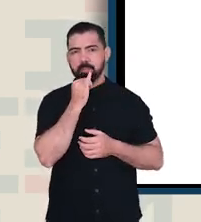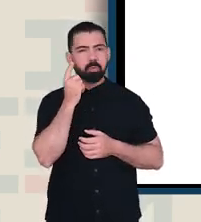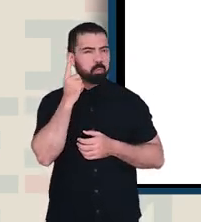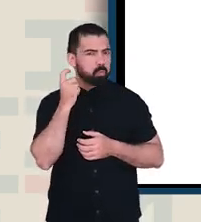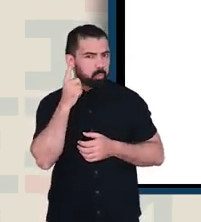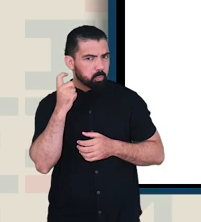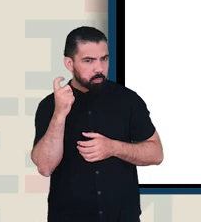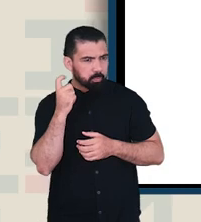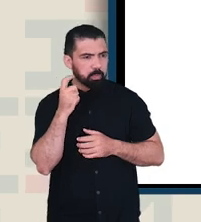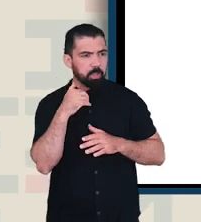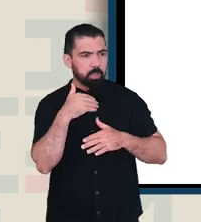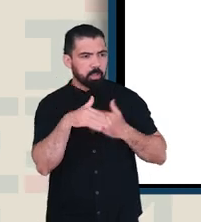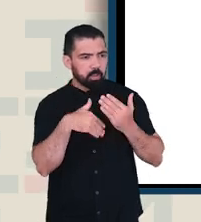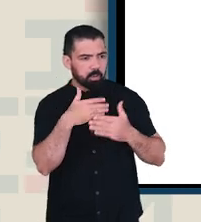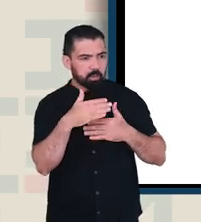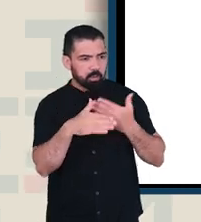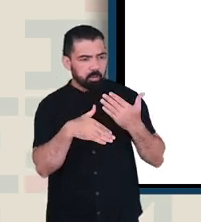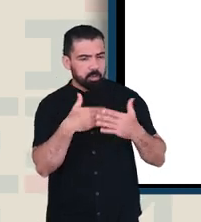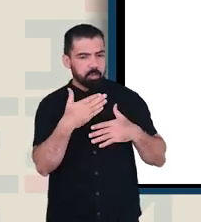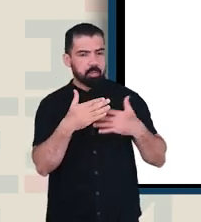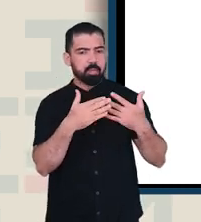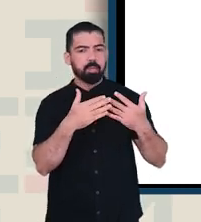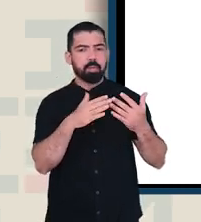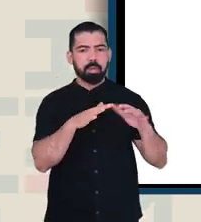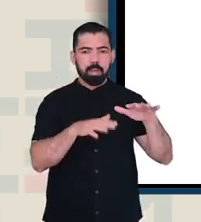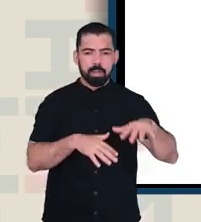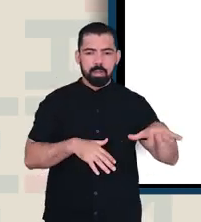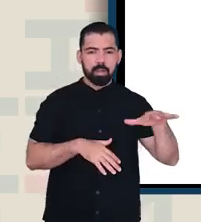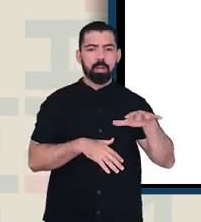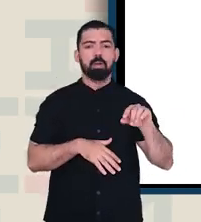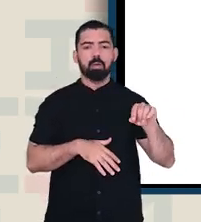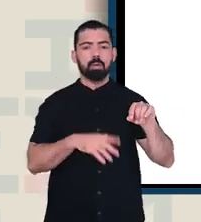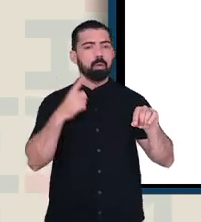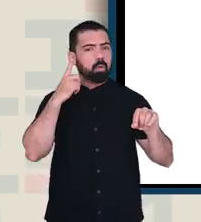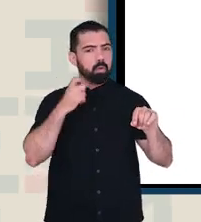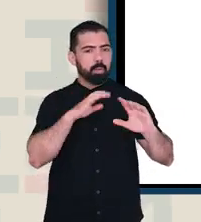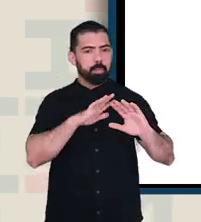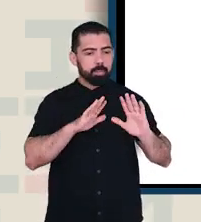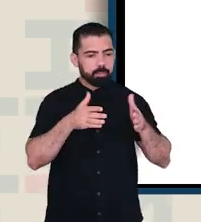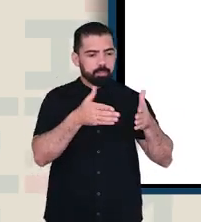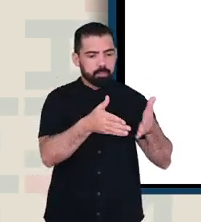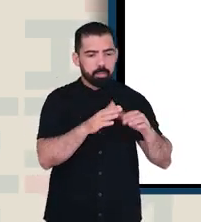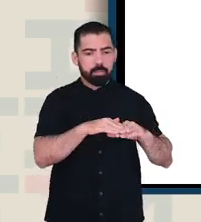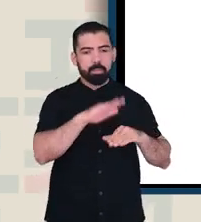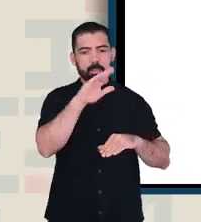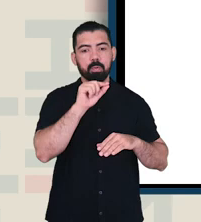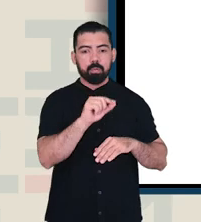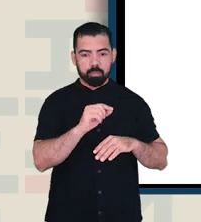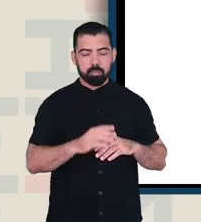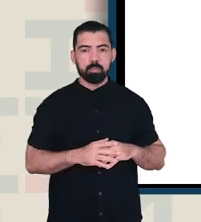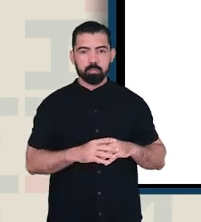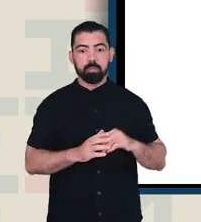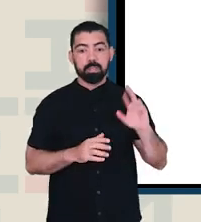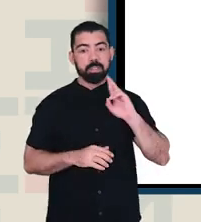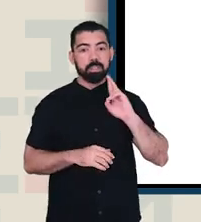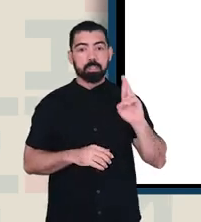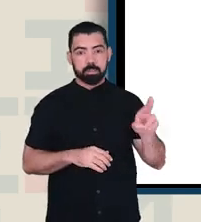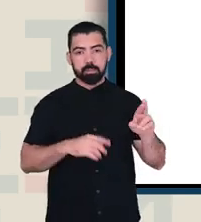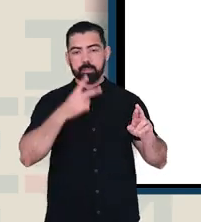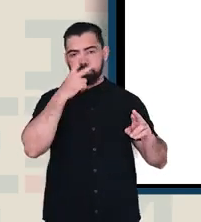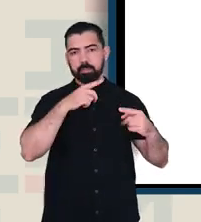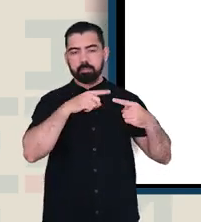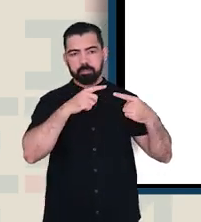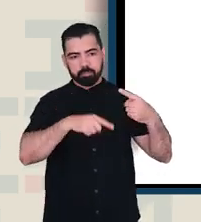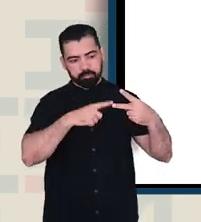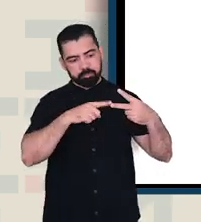ruidoso e vai mais para um campo de um som ainda resultado da